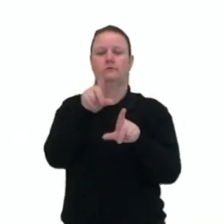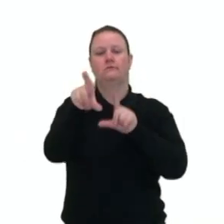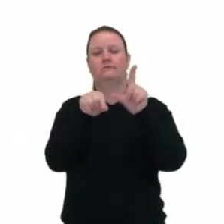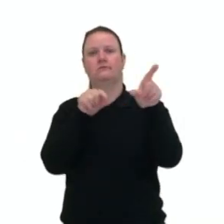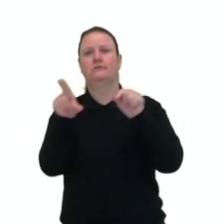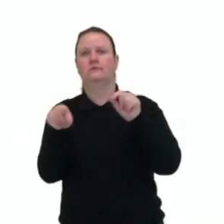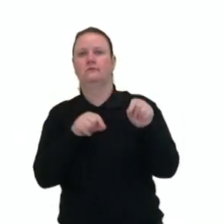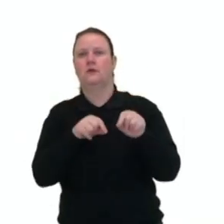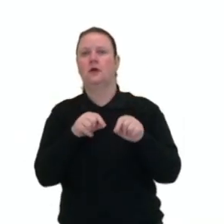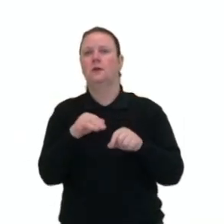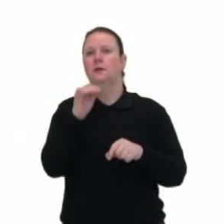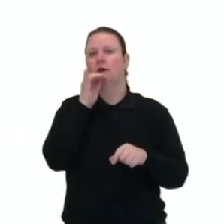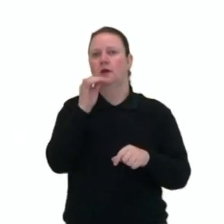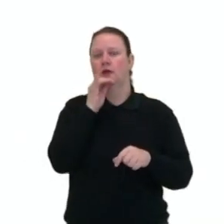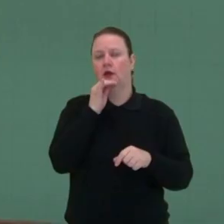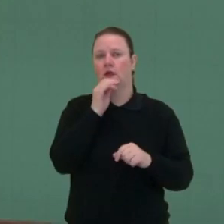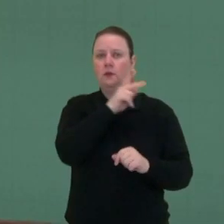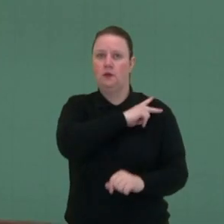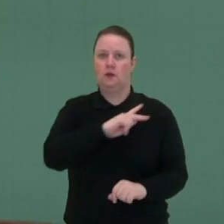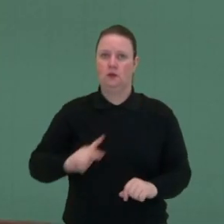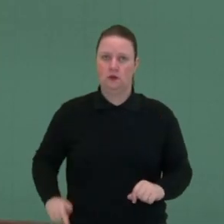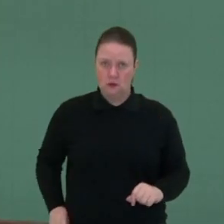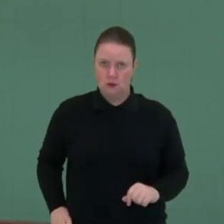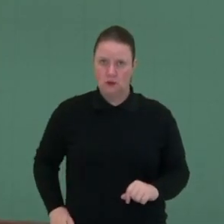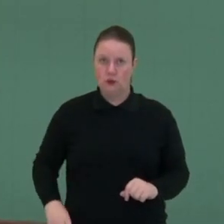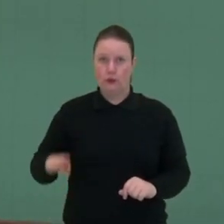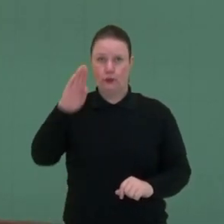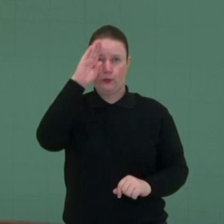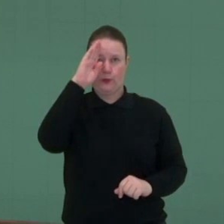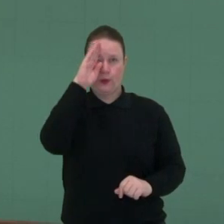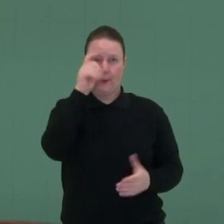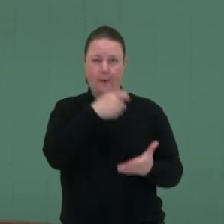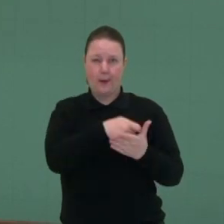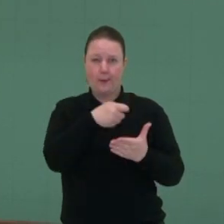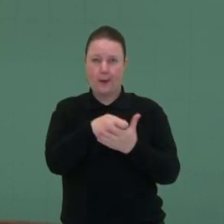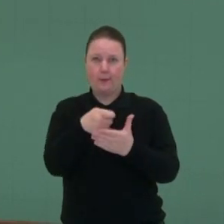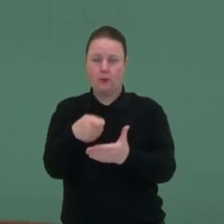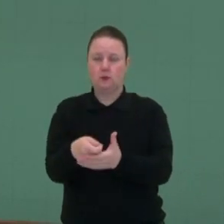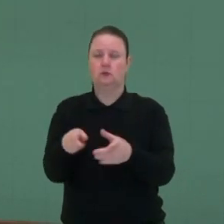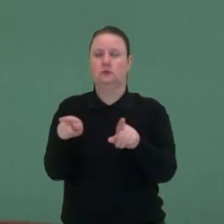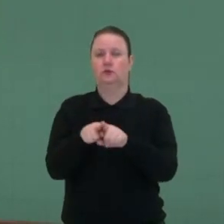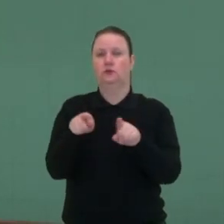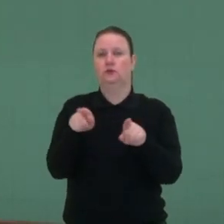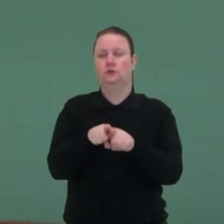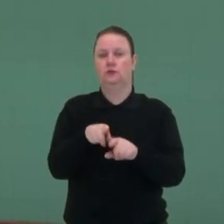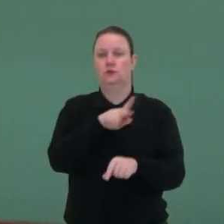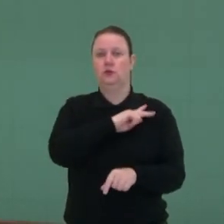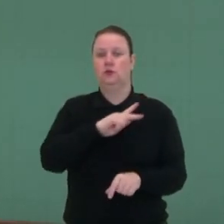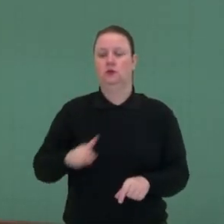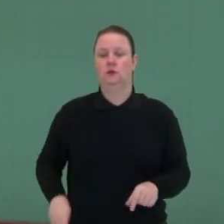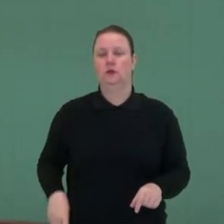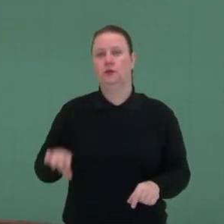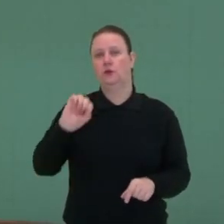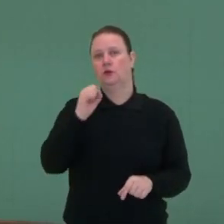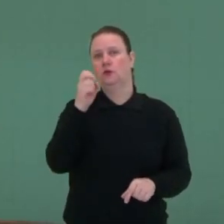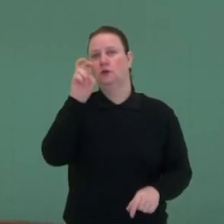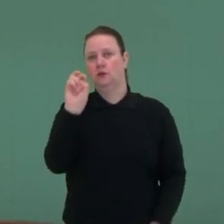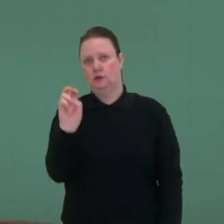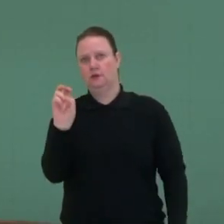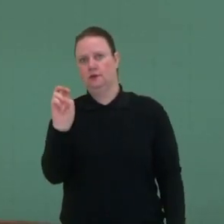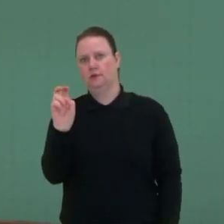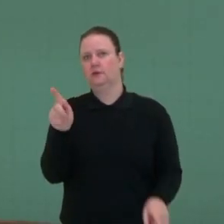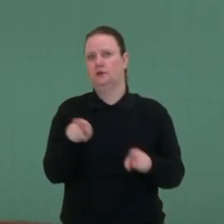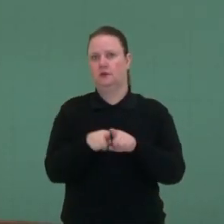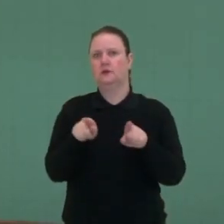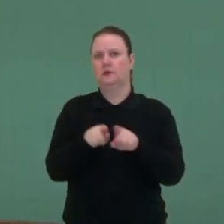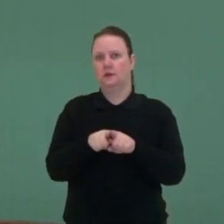o caso das eleições para presidente durante o regime militar e as eleições presidenciais de 1985 que elegeram Tancredo